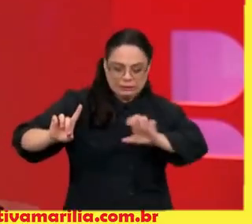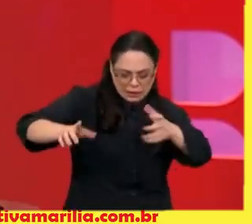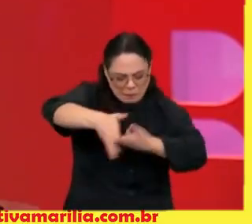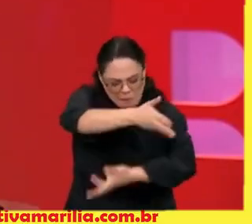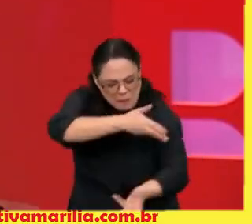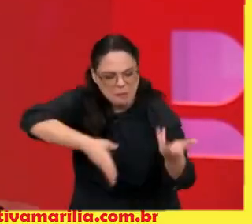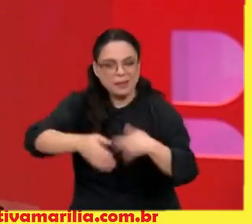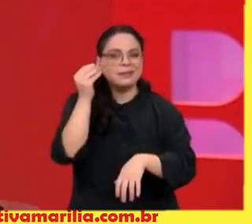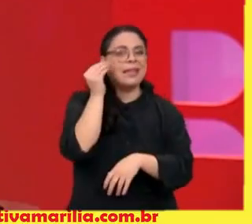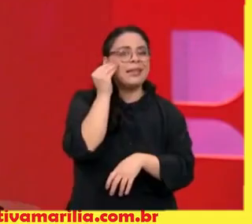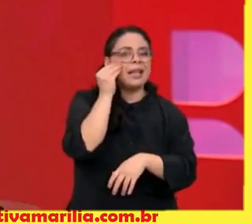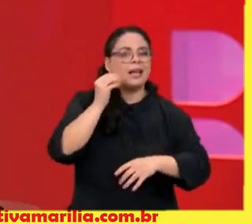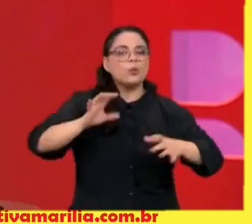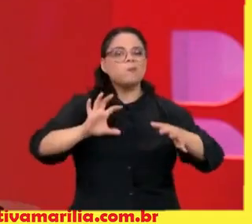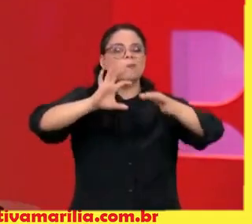tentar encontrar